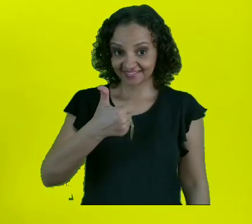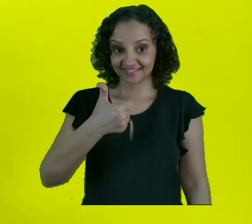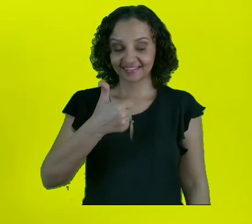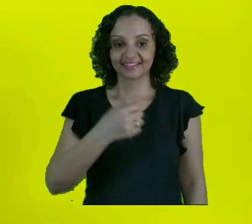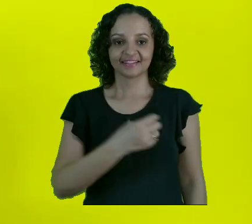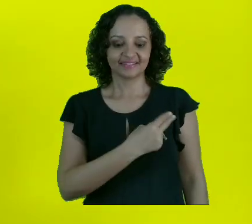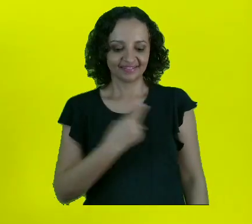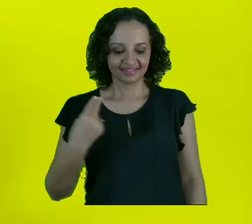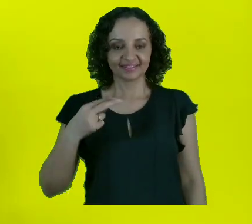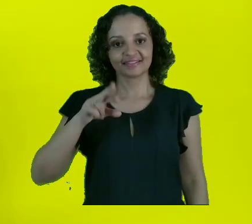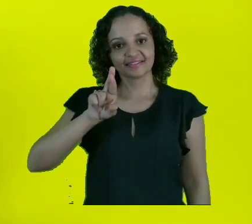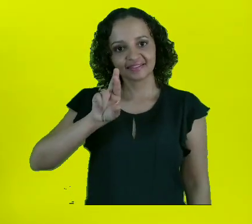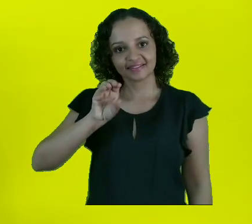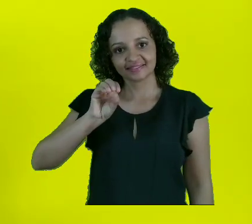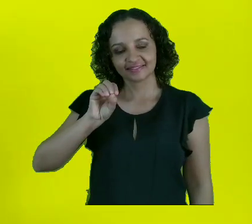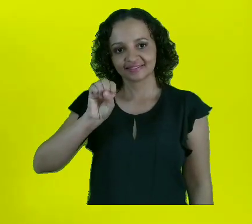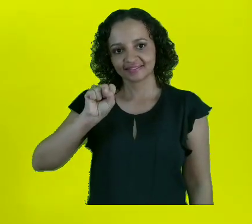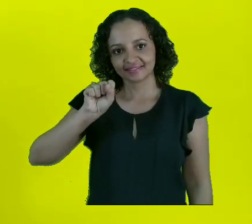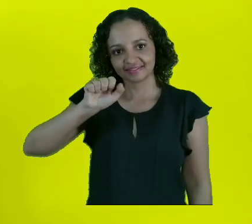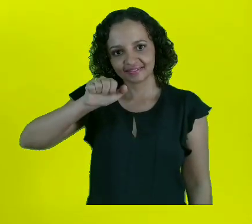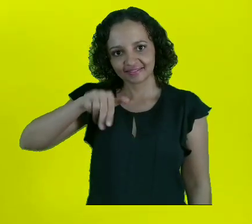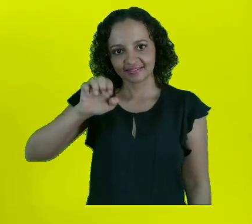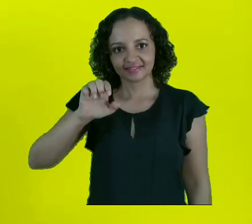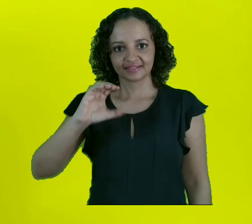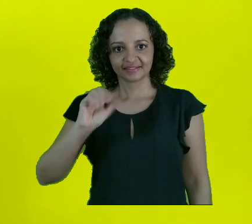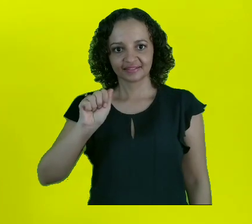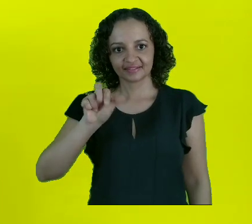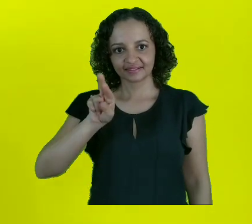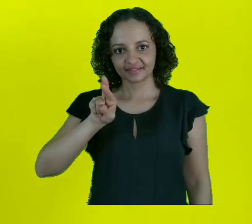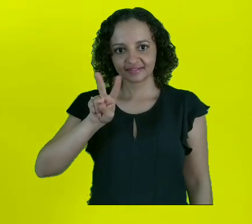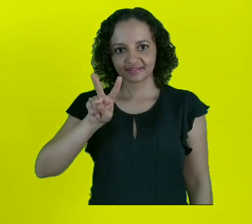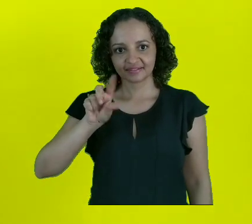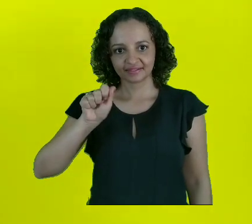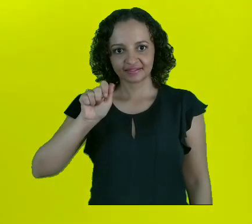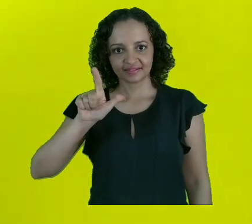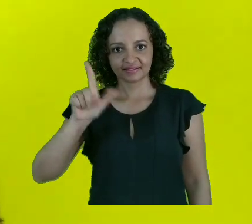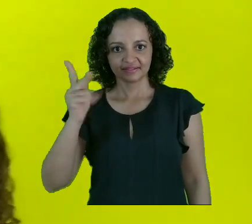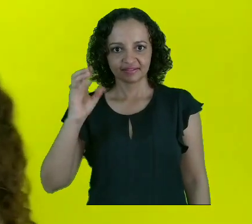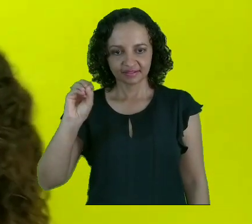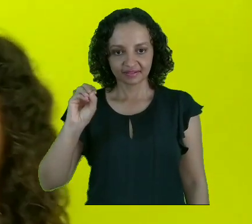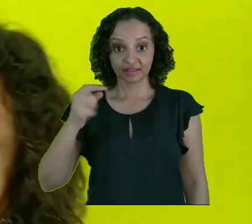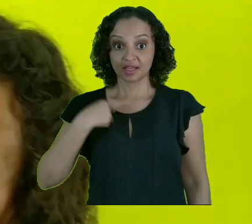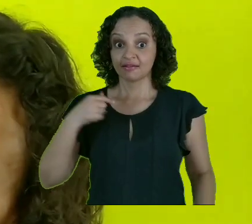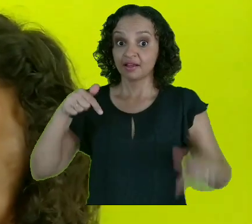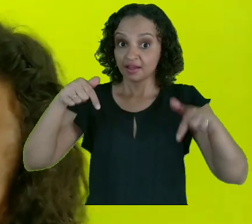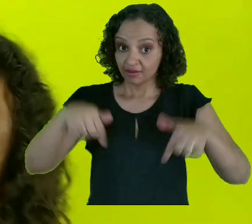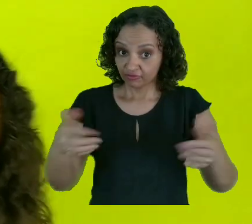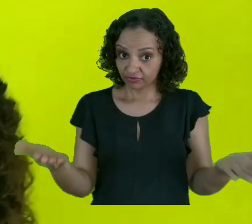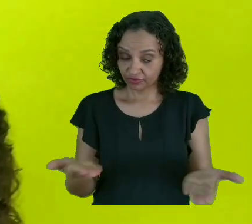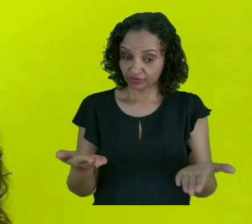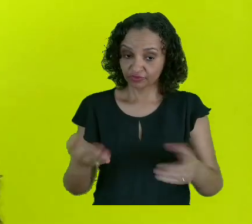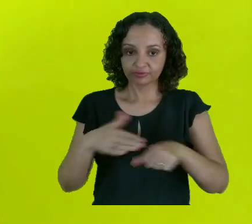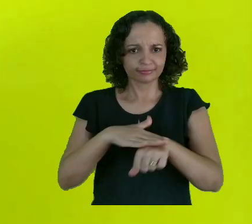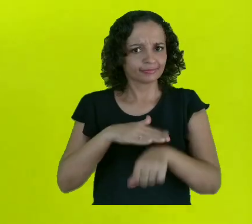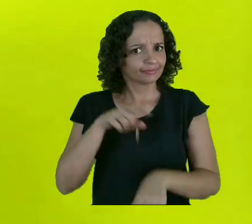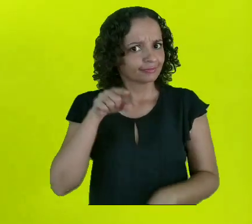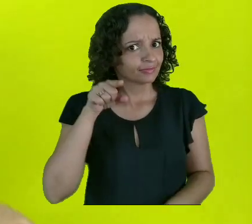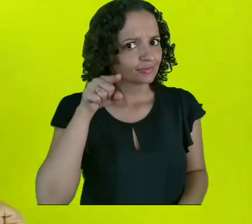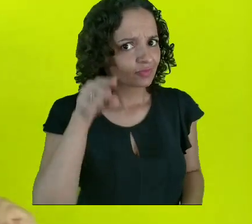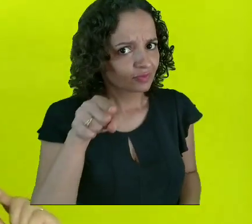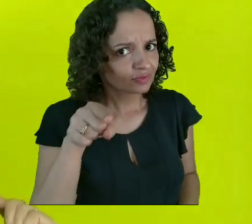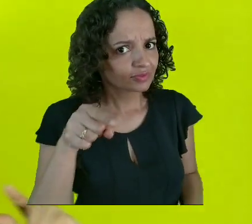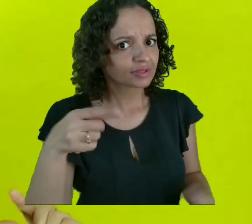tudo bem? Meu nome é Rosane de Carvalho e eu estou aqui hoje para falar com você sobre